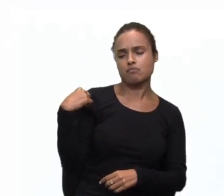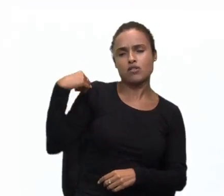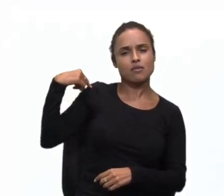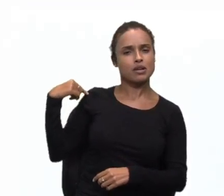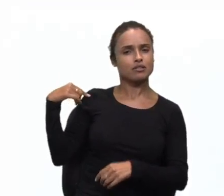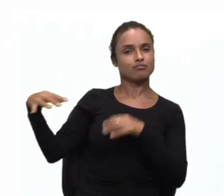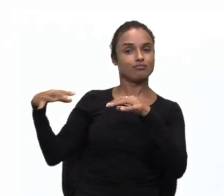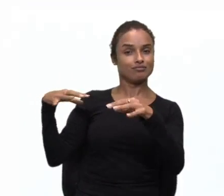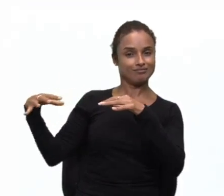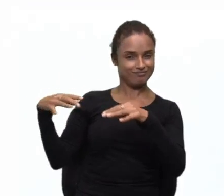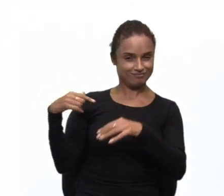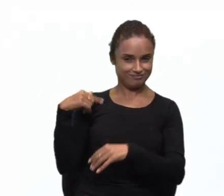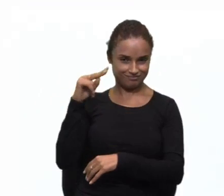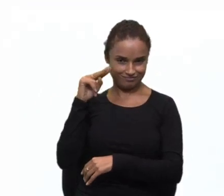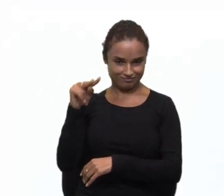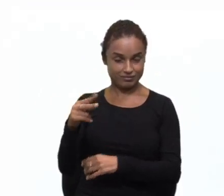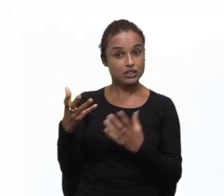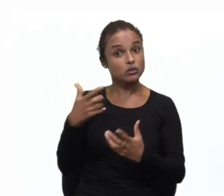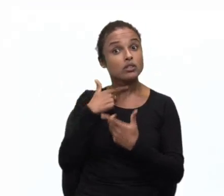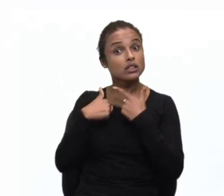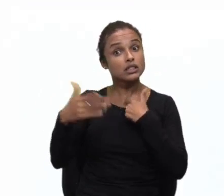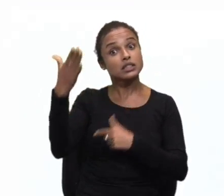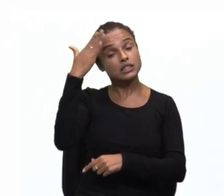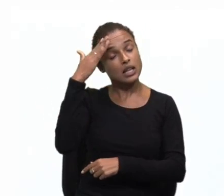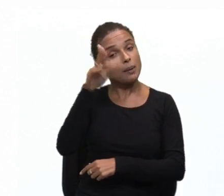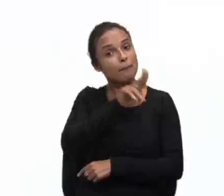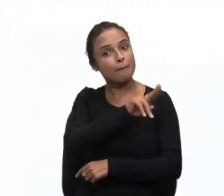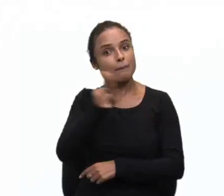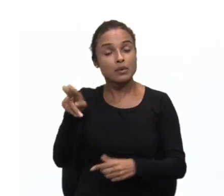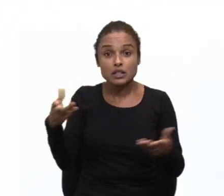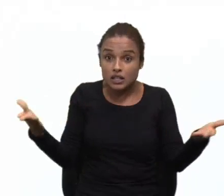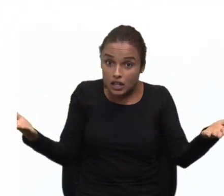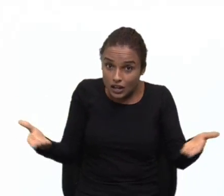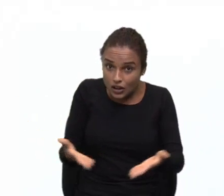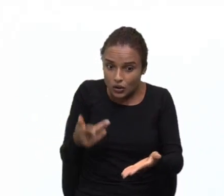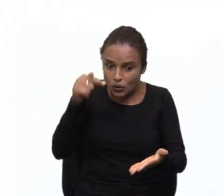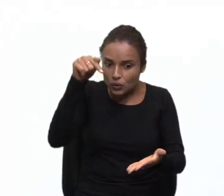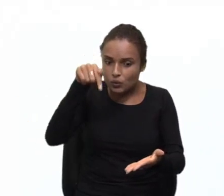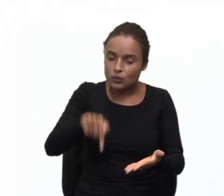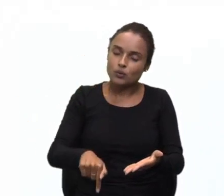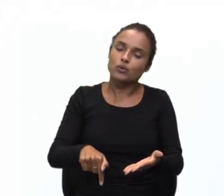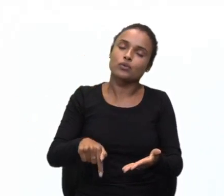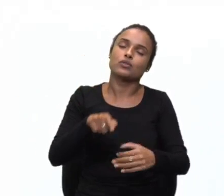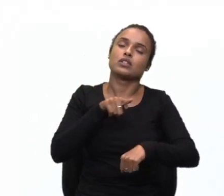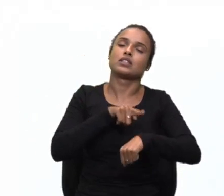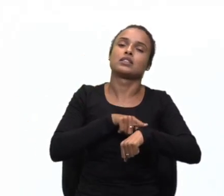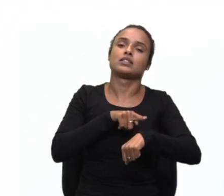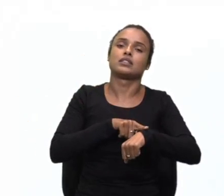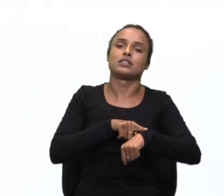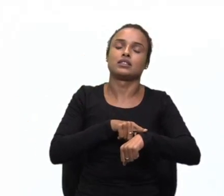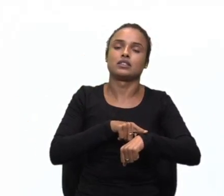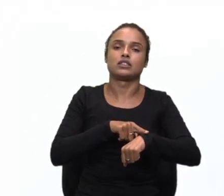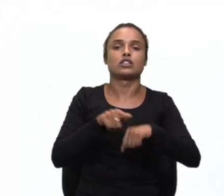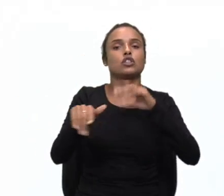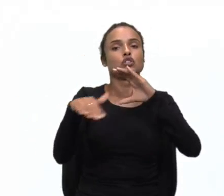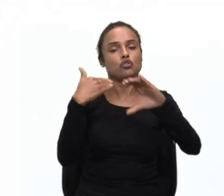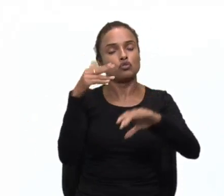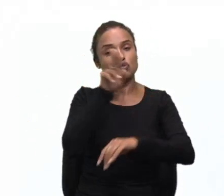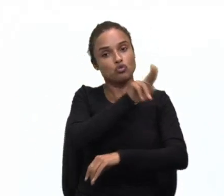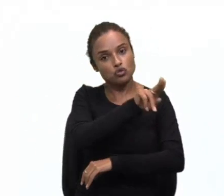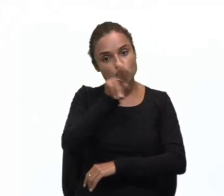faz. Beleza? Eu quero que vocês participem já, agora. Manda o nome do seu polo, vão me